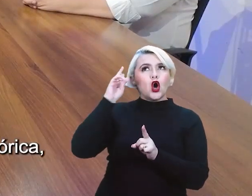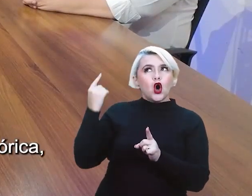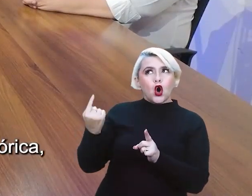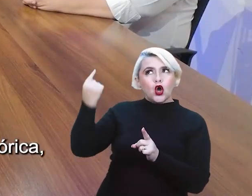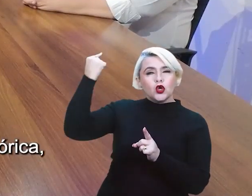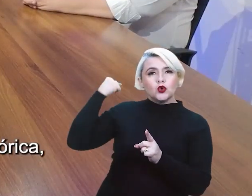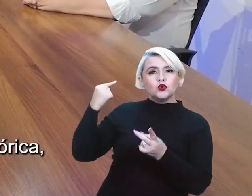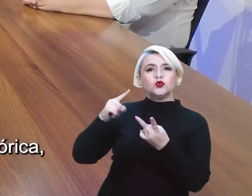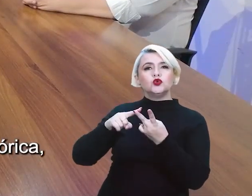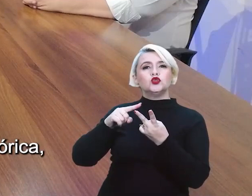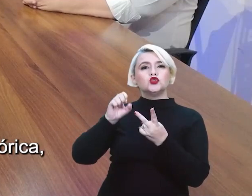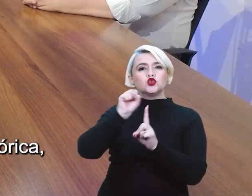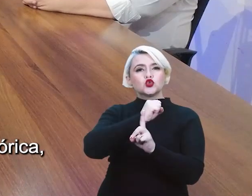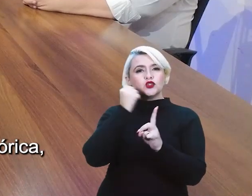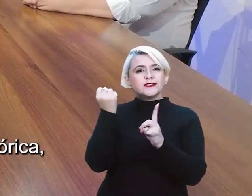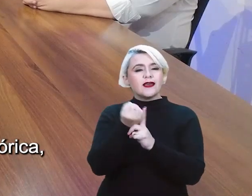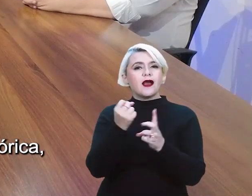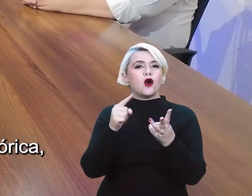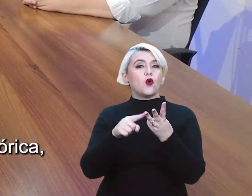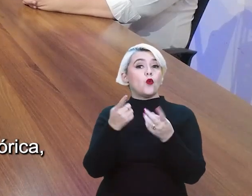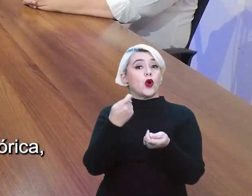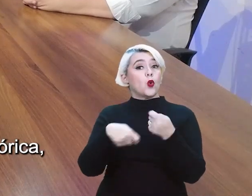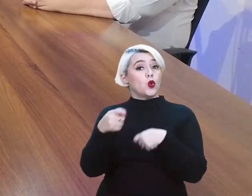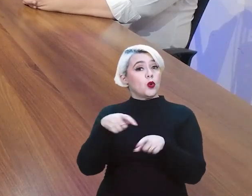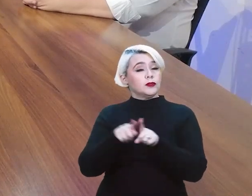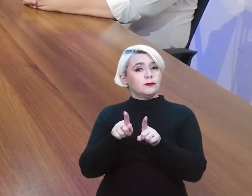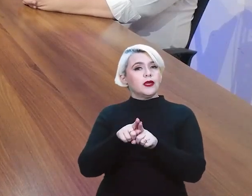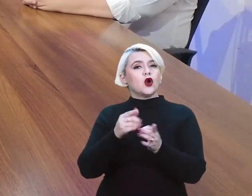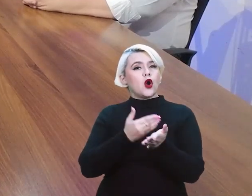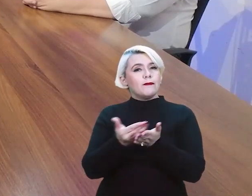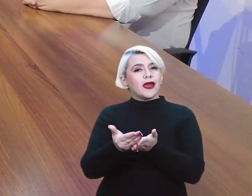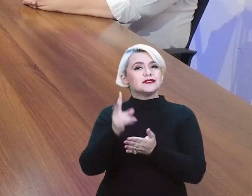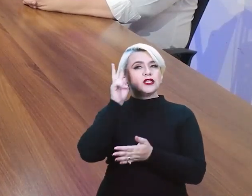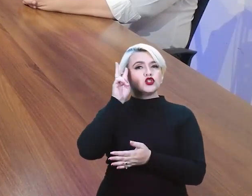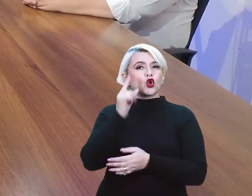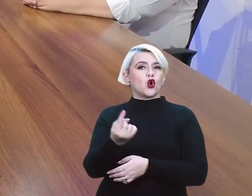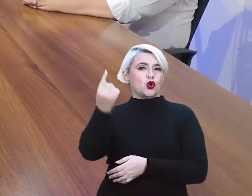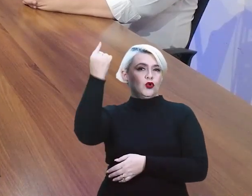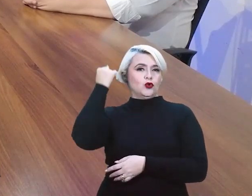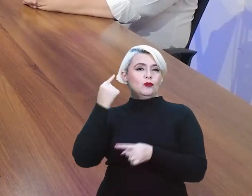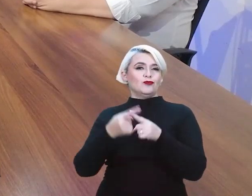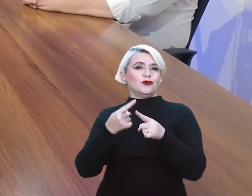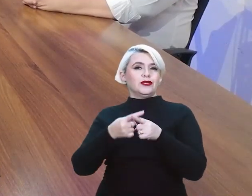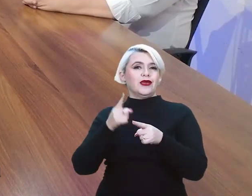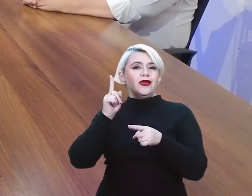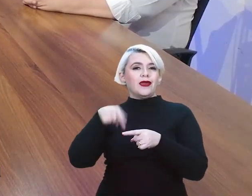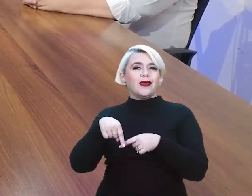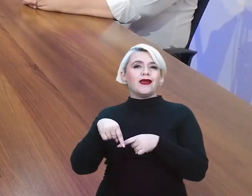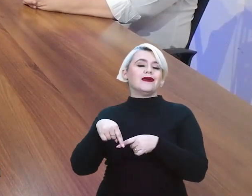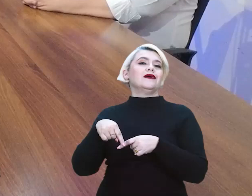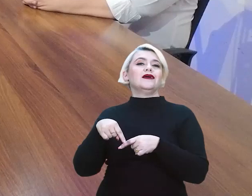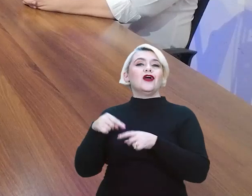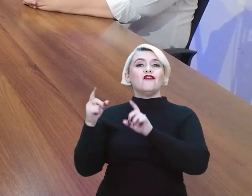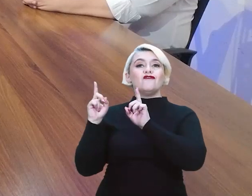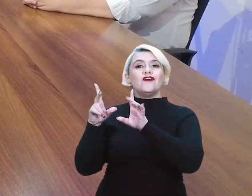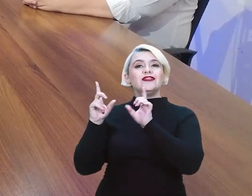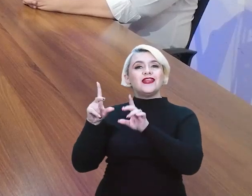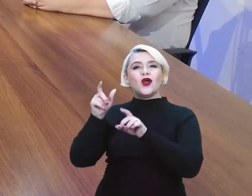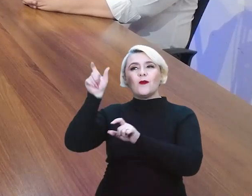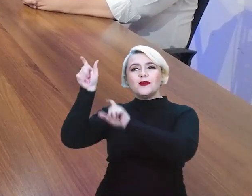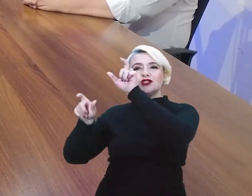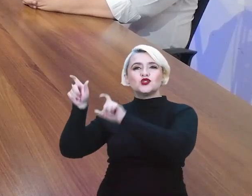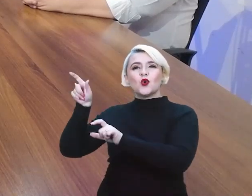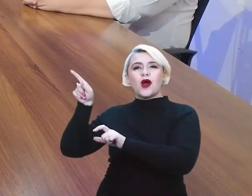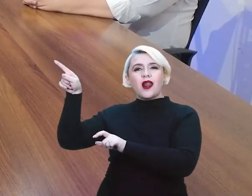começa pela concepção histórica, porque é o tráfico da pessoa negra